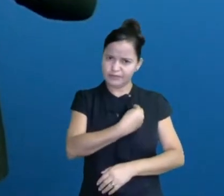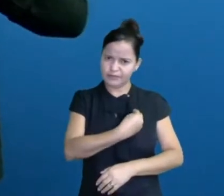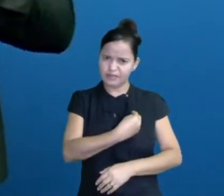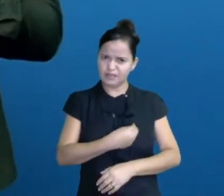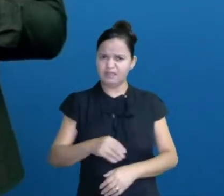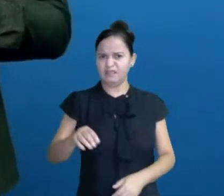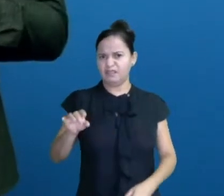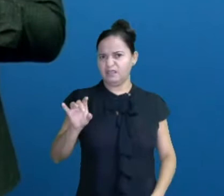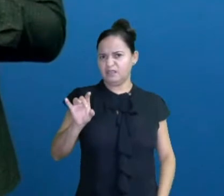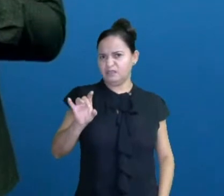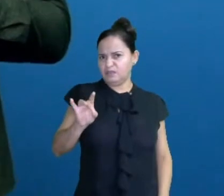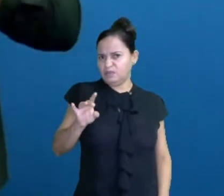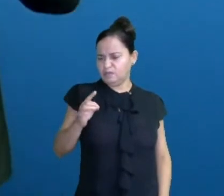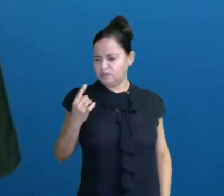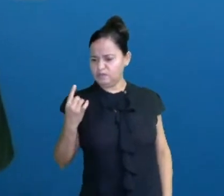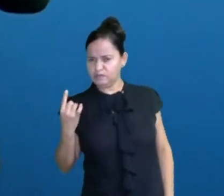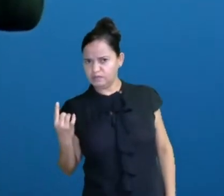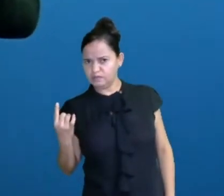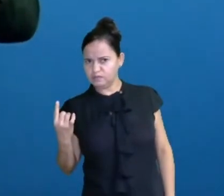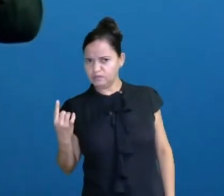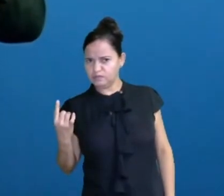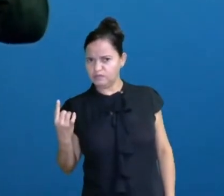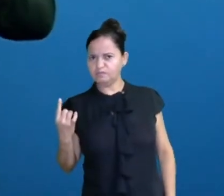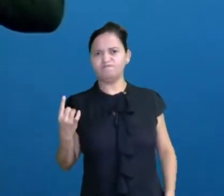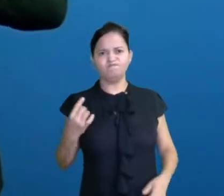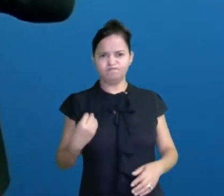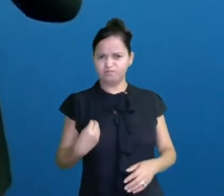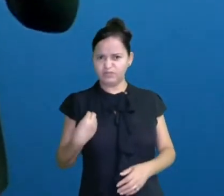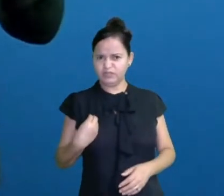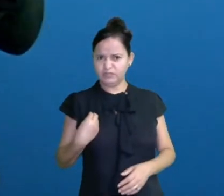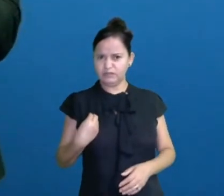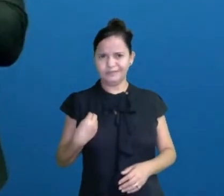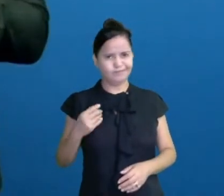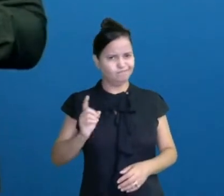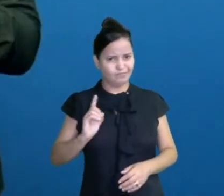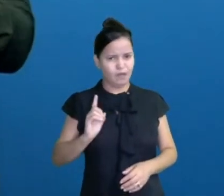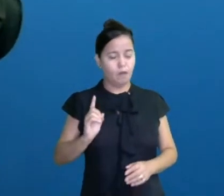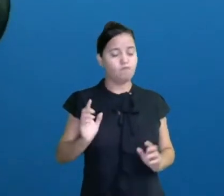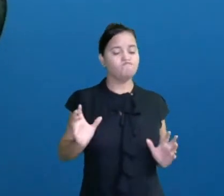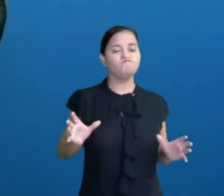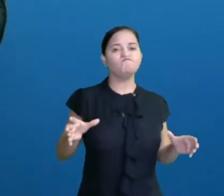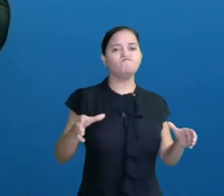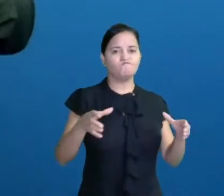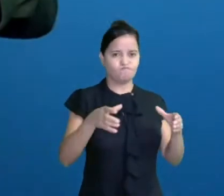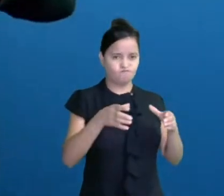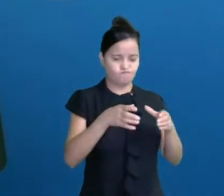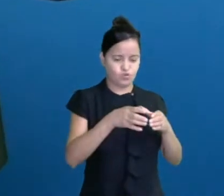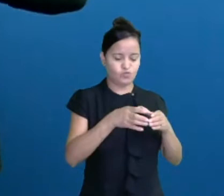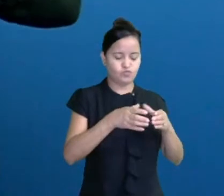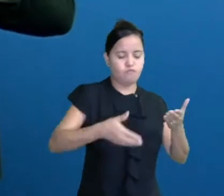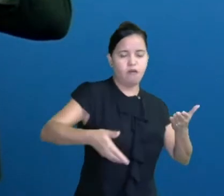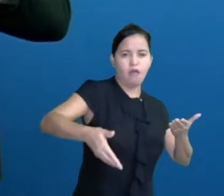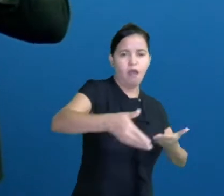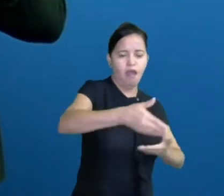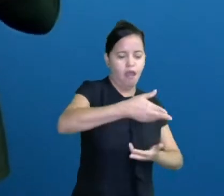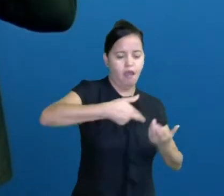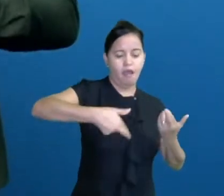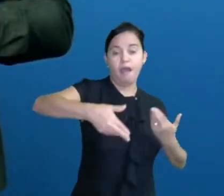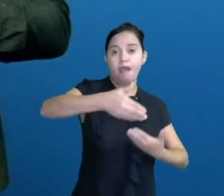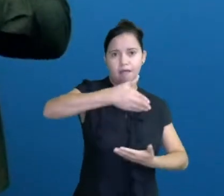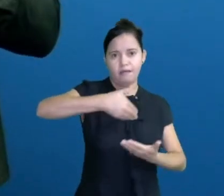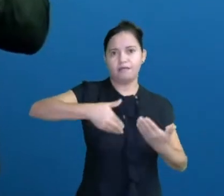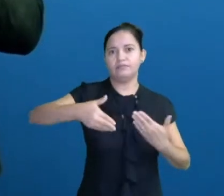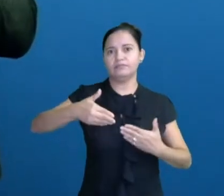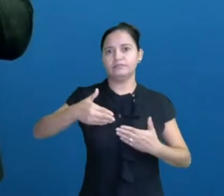vida individual, como o próprio texto diz, também para a nossa qualidade de vida coletiva, nossas relações intrapessoal, que é com